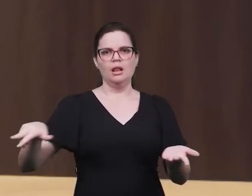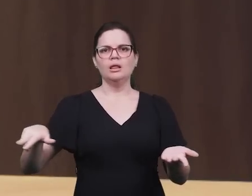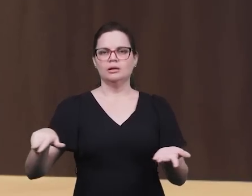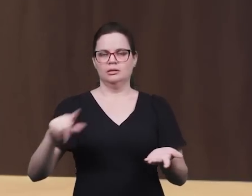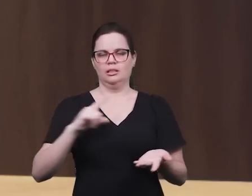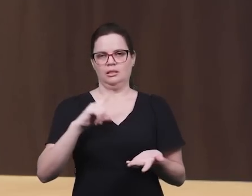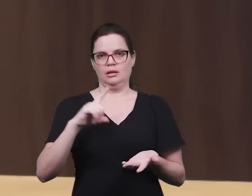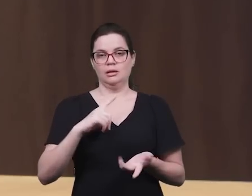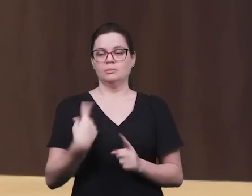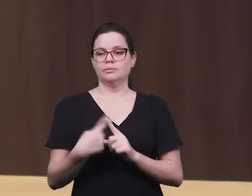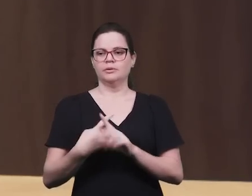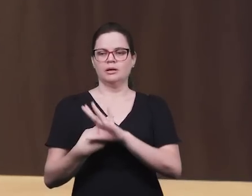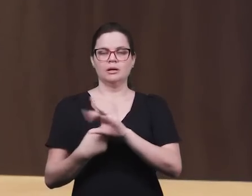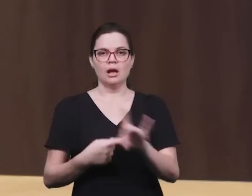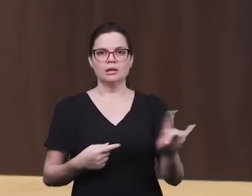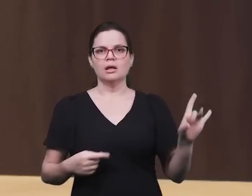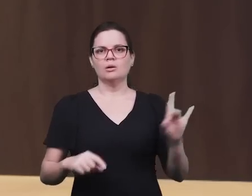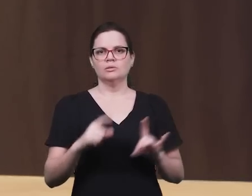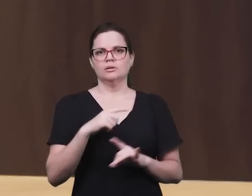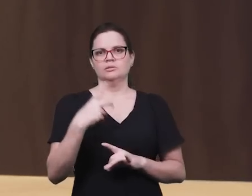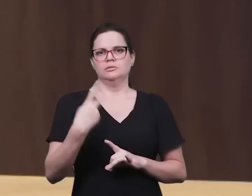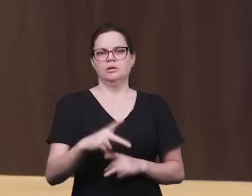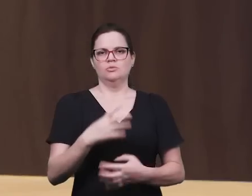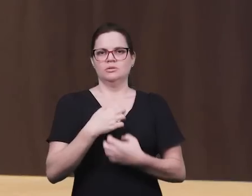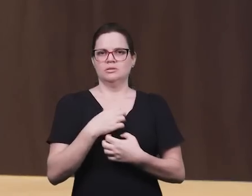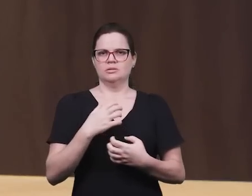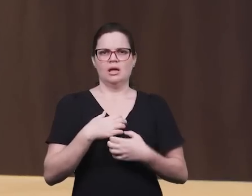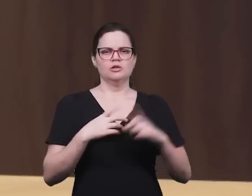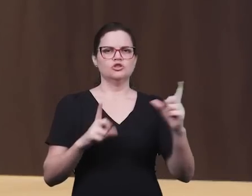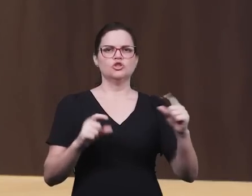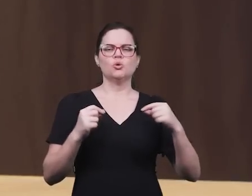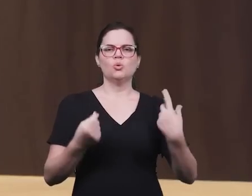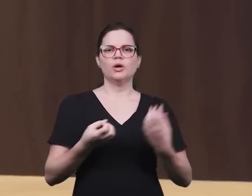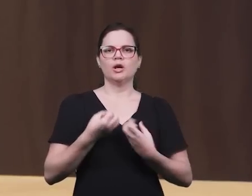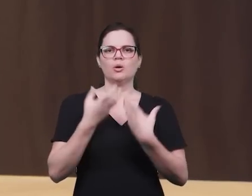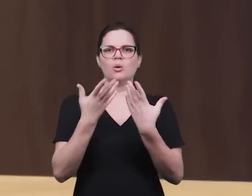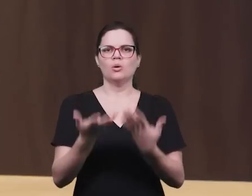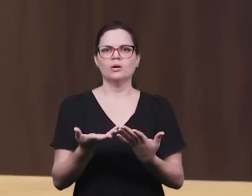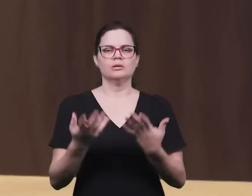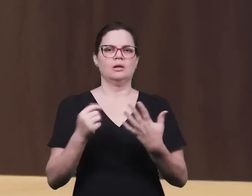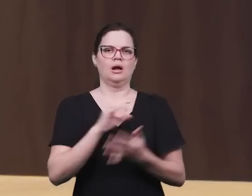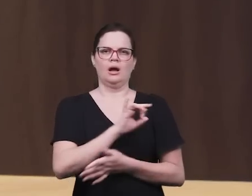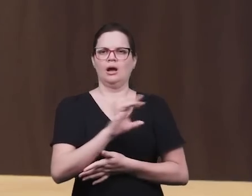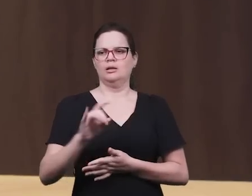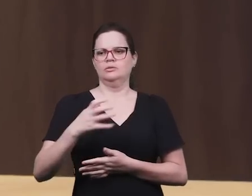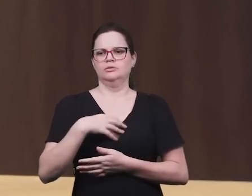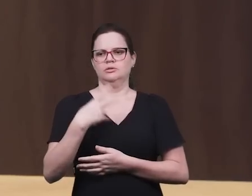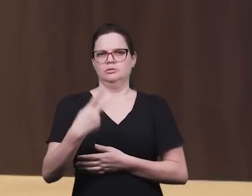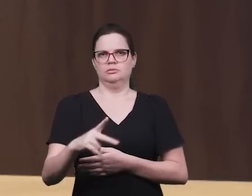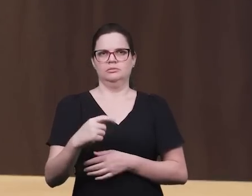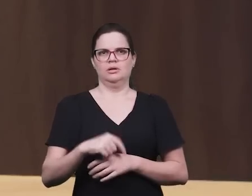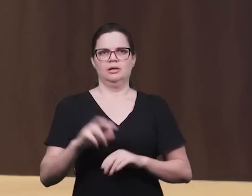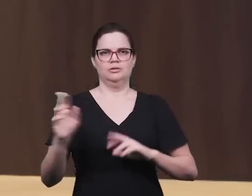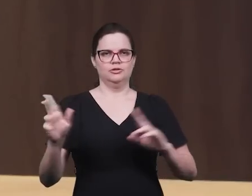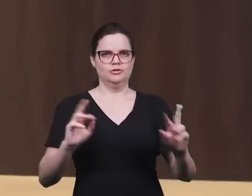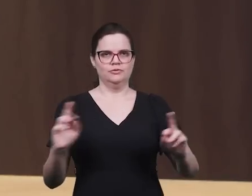especialidade, né, aquilo que eles sentem, o que transmite, Sim, né? Cada vaso é um vaso diferente do outro, não